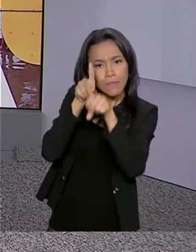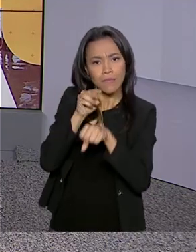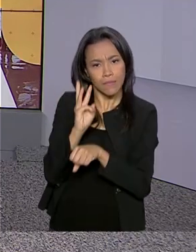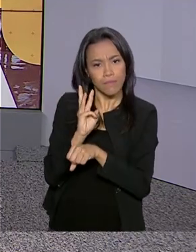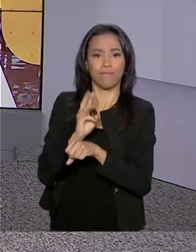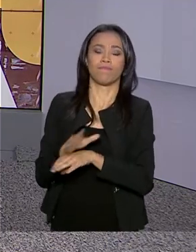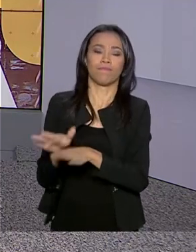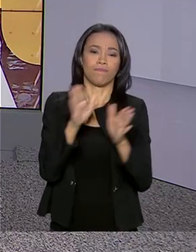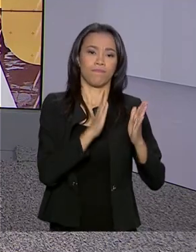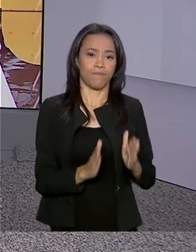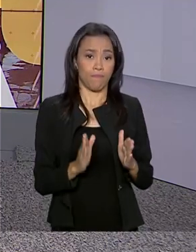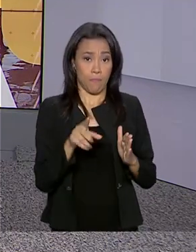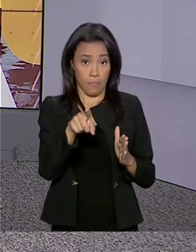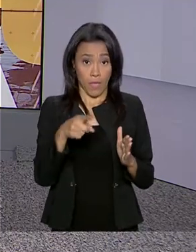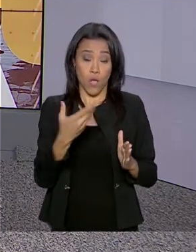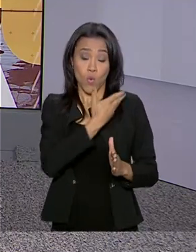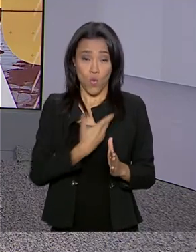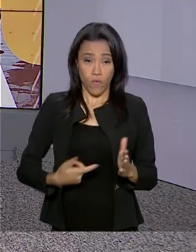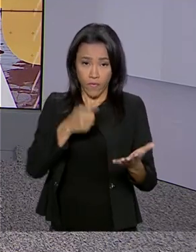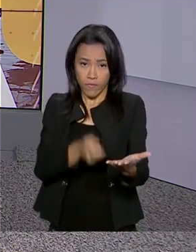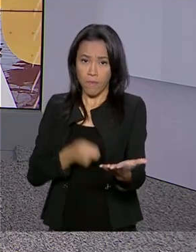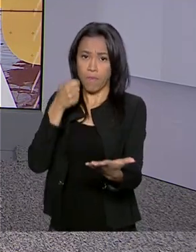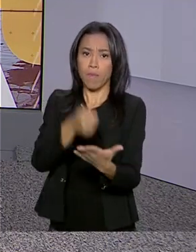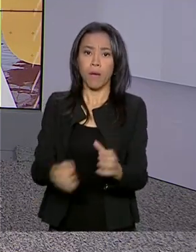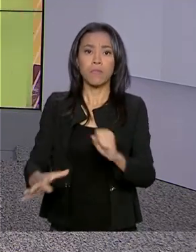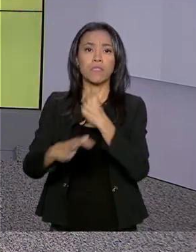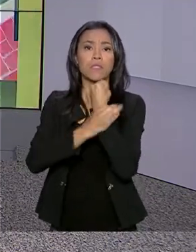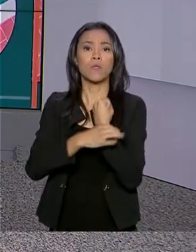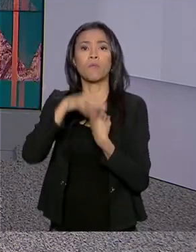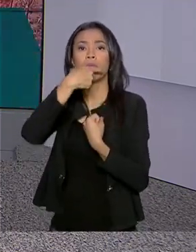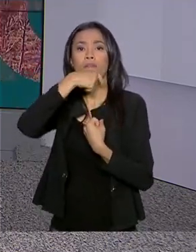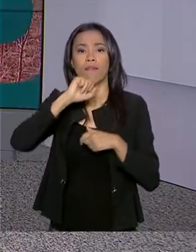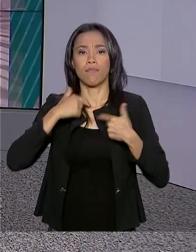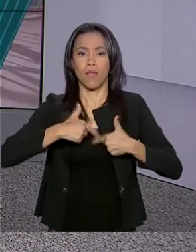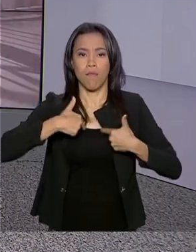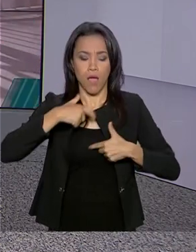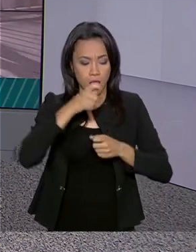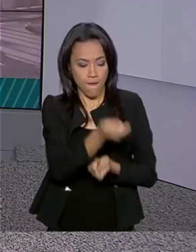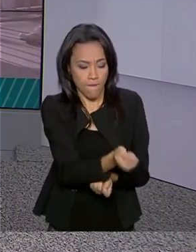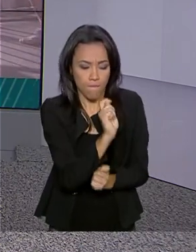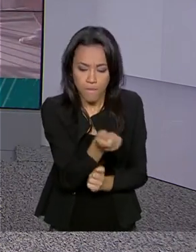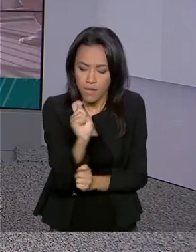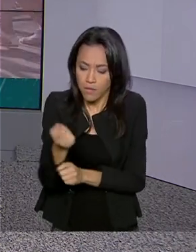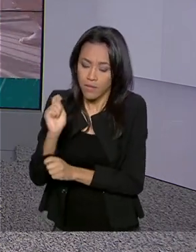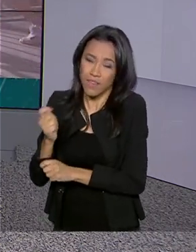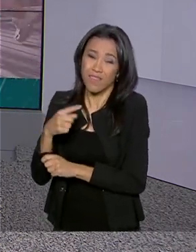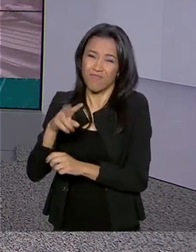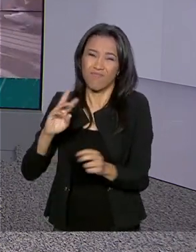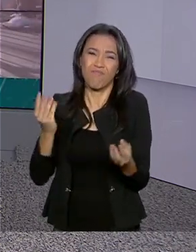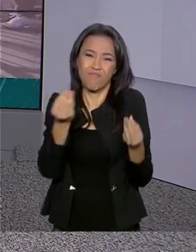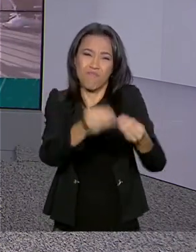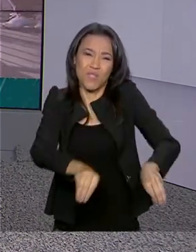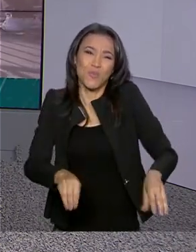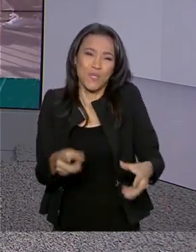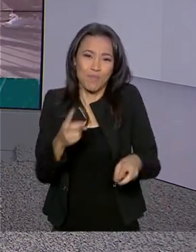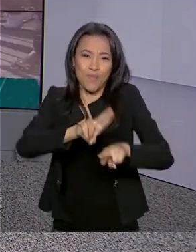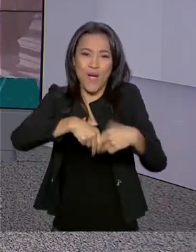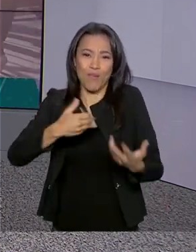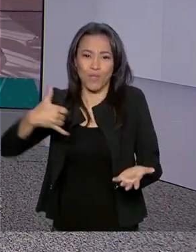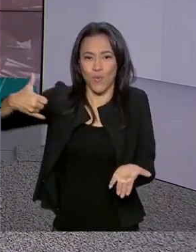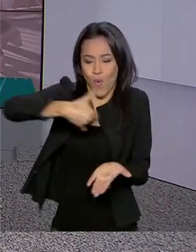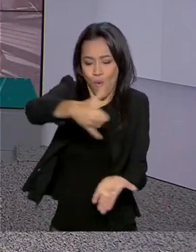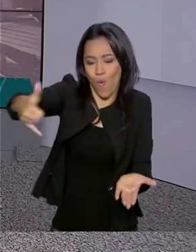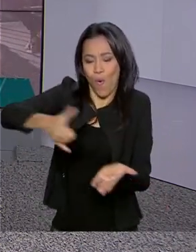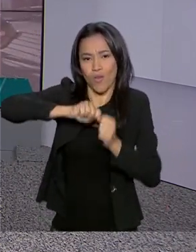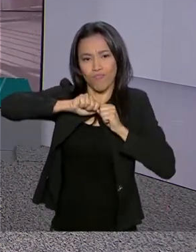O governo vai pagar uma parcela do seguro defeso para os pescadores artesanais afetados pelo vazamento de óleo no litoral do Nordeste.